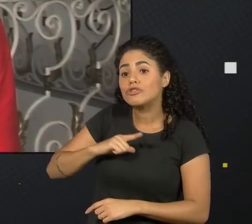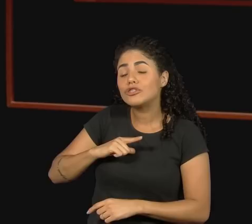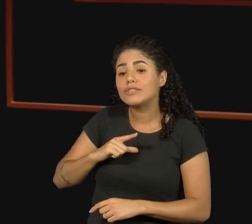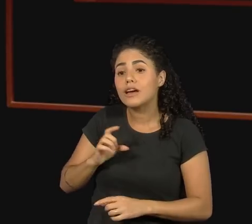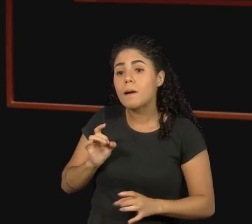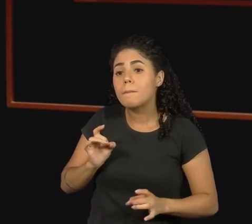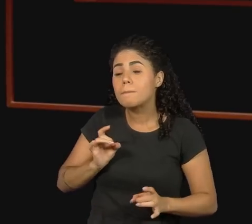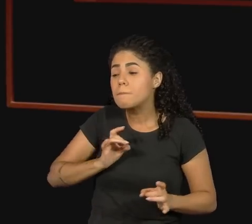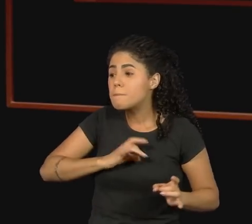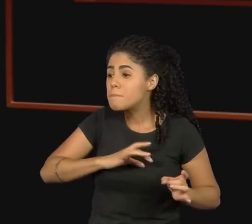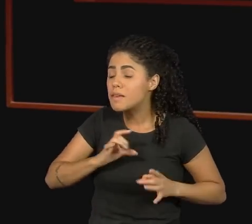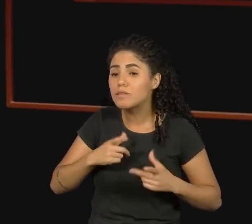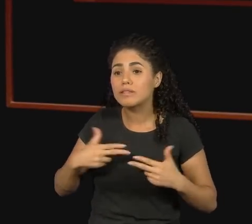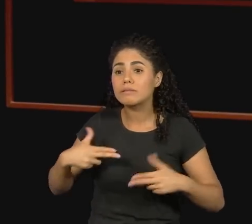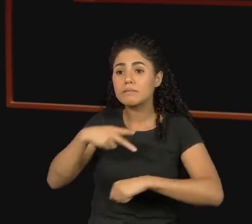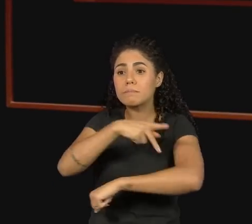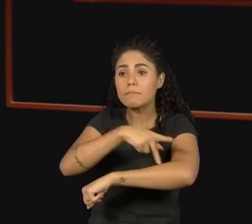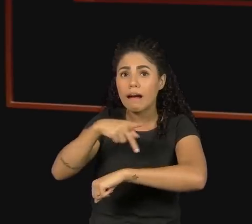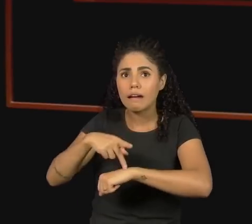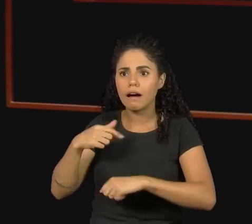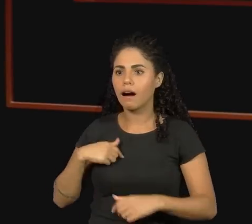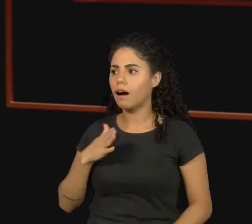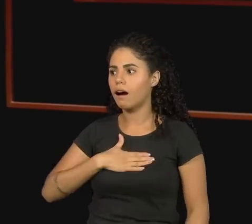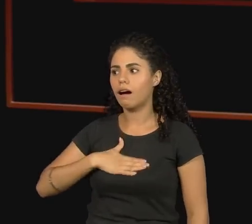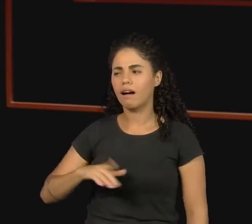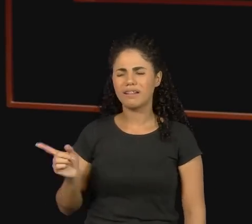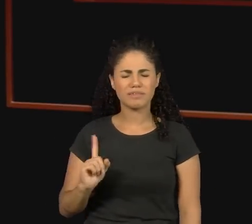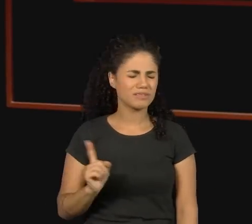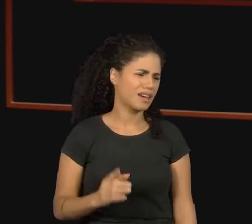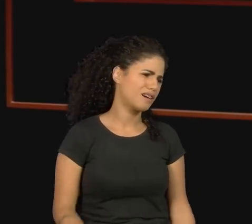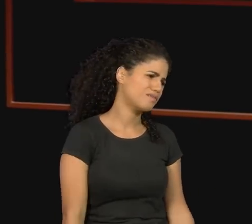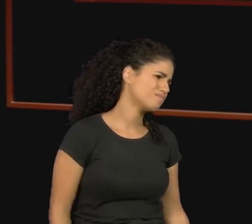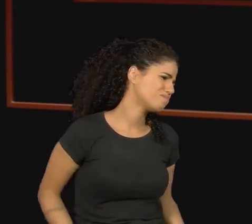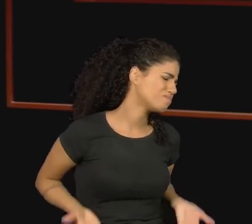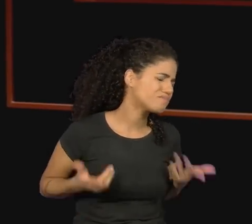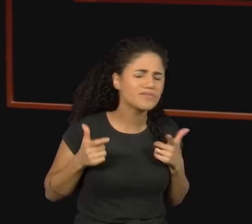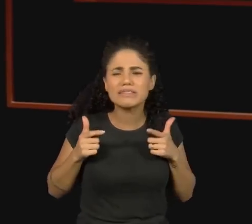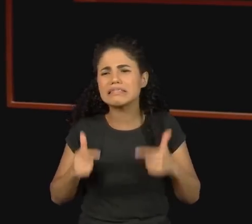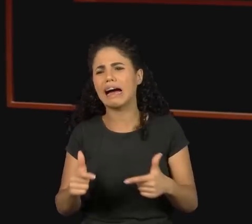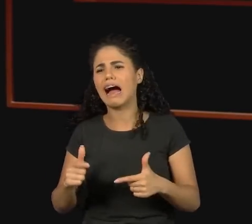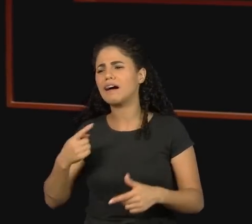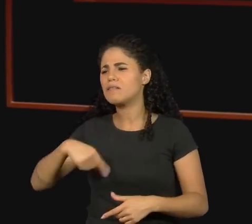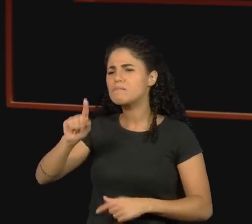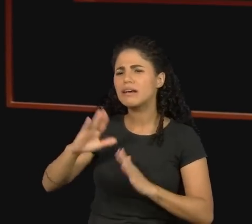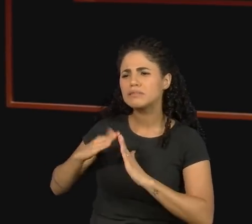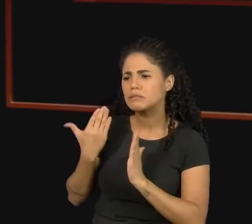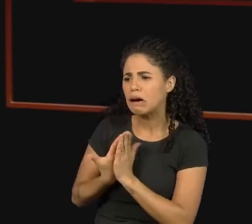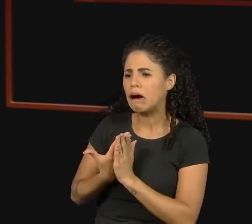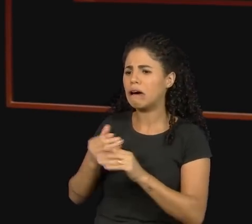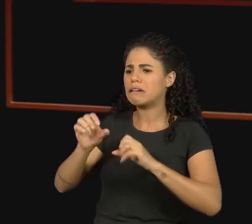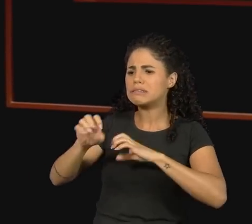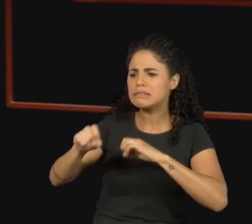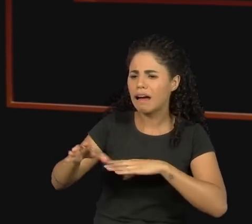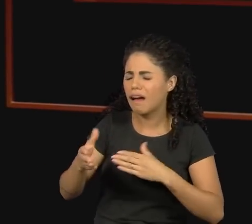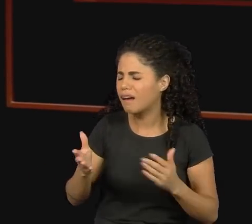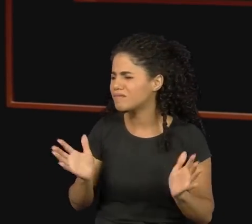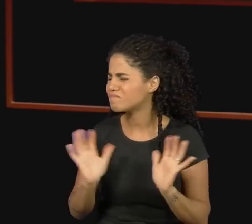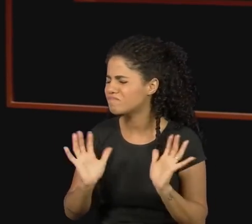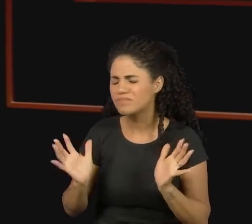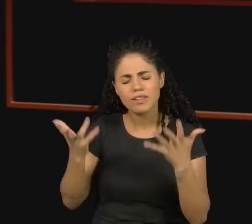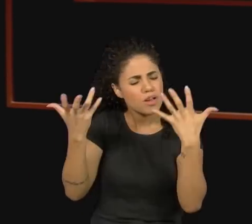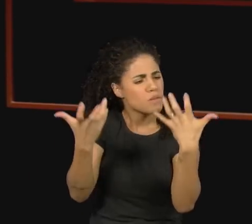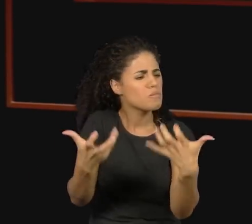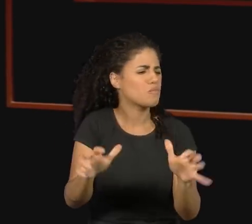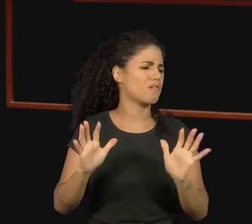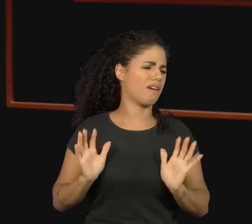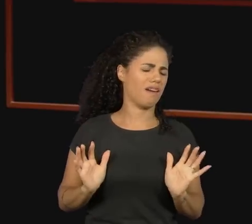das coisas, das práticas pedagógicas, tinha um pavor, achava um saco ter que ir para a escola dar aula de teatro para as pessoas,